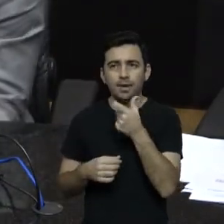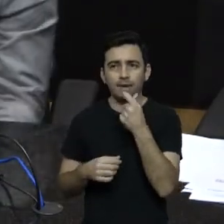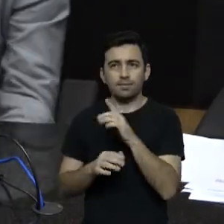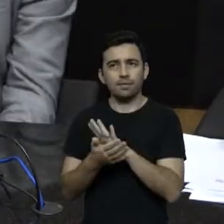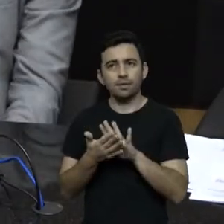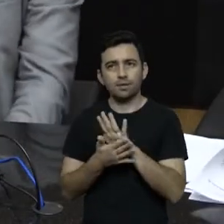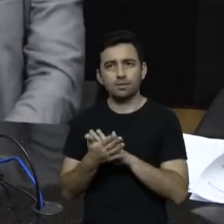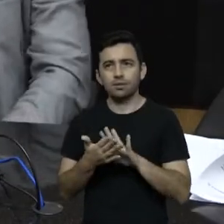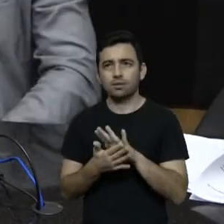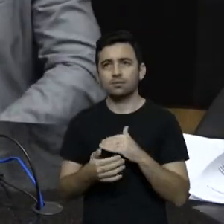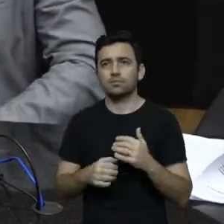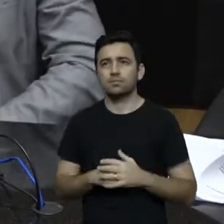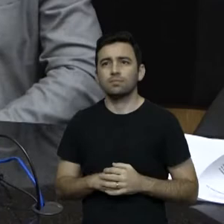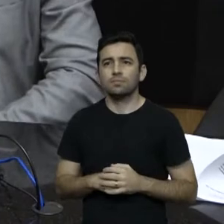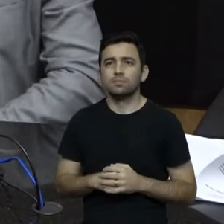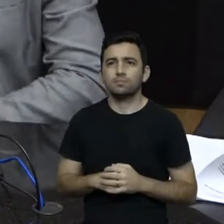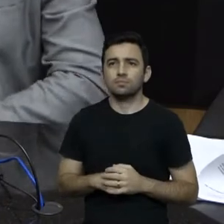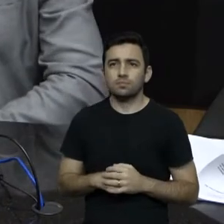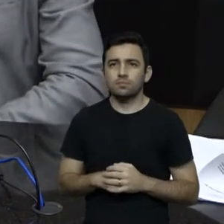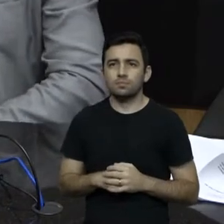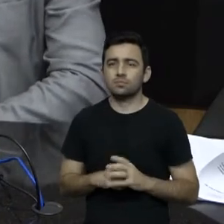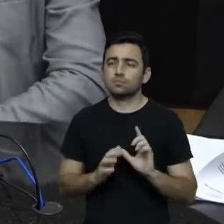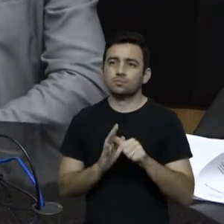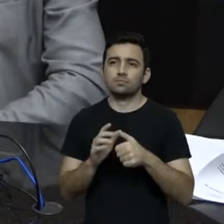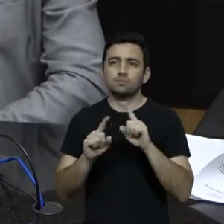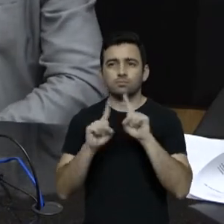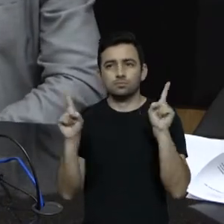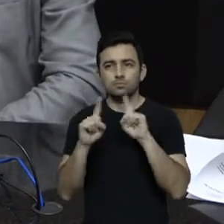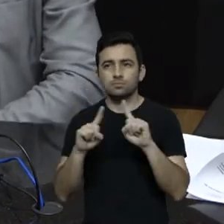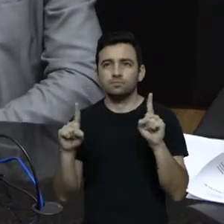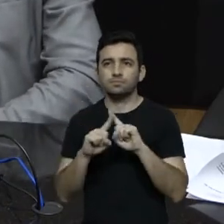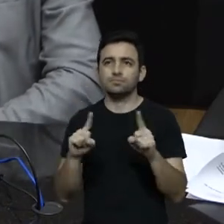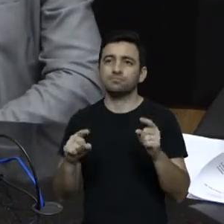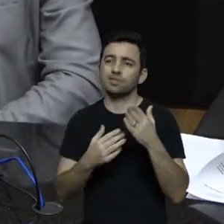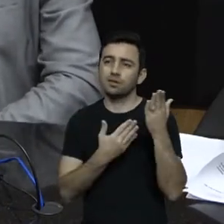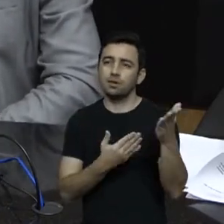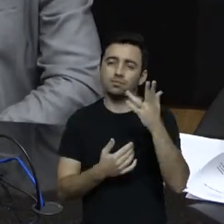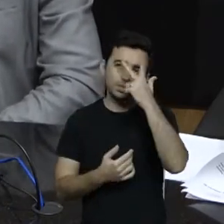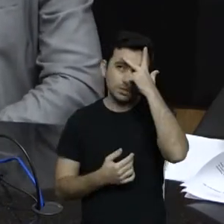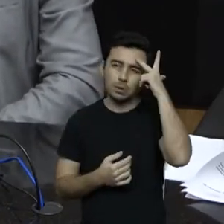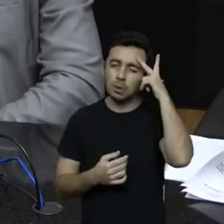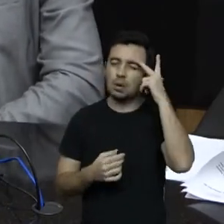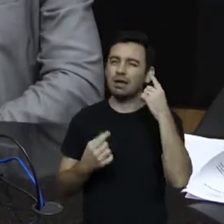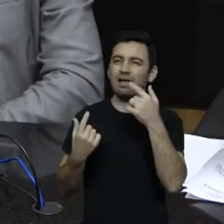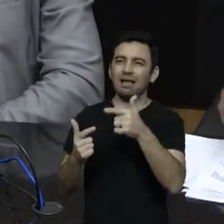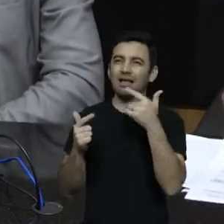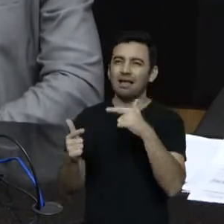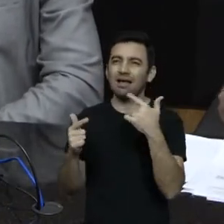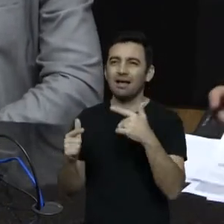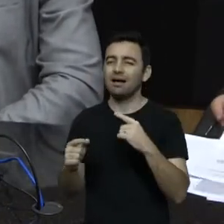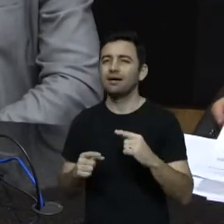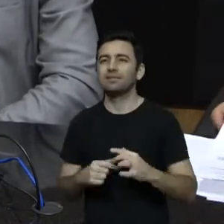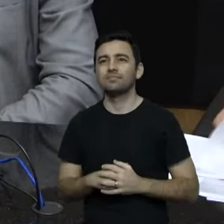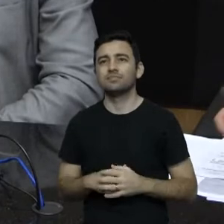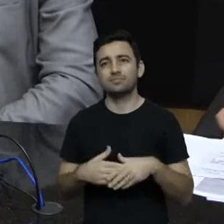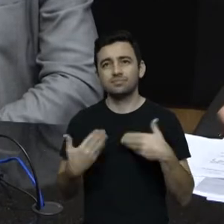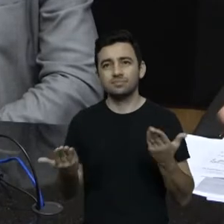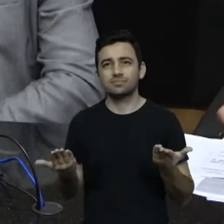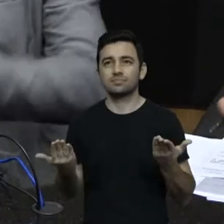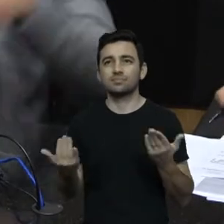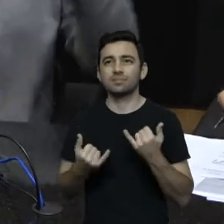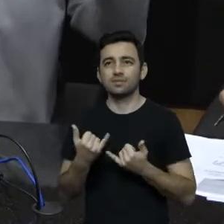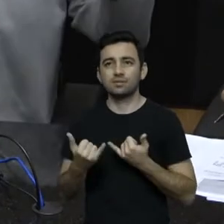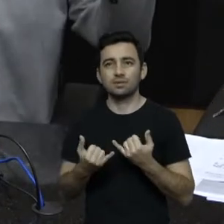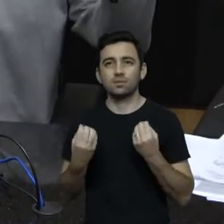Não façam isso depois que eu reclamar lá o pessoal ali tira sarro azucrinar com a gente pô mais brincadeira